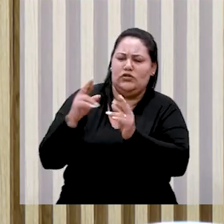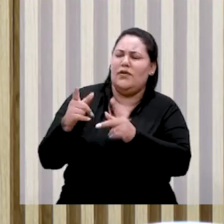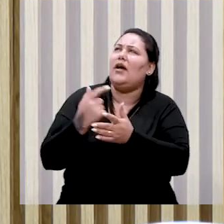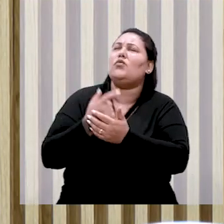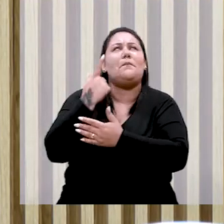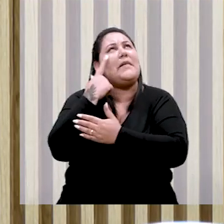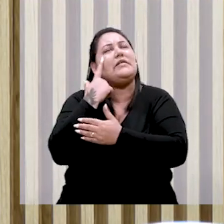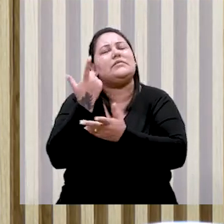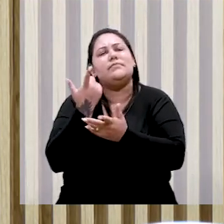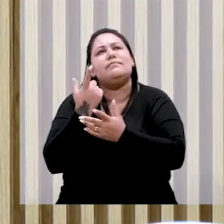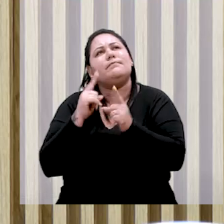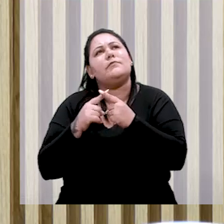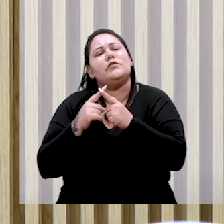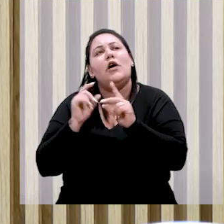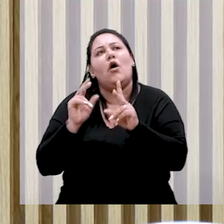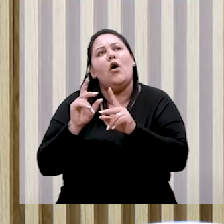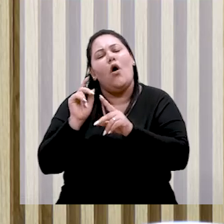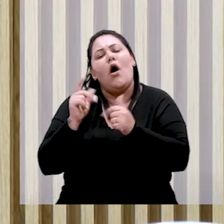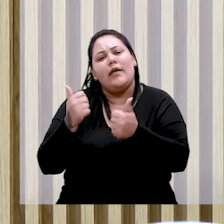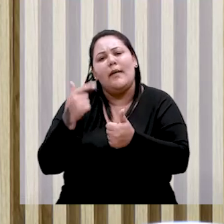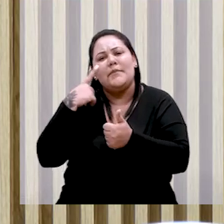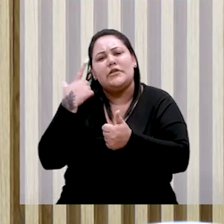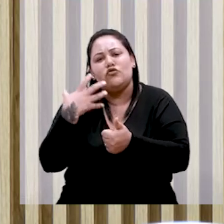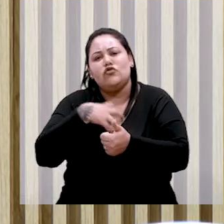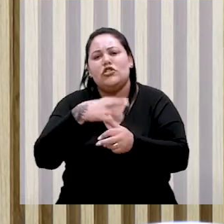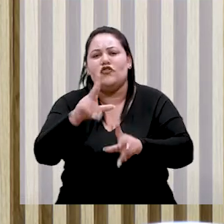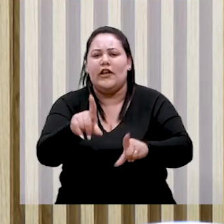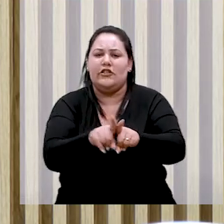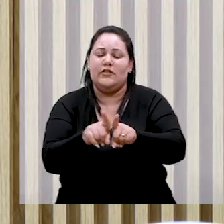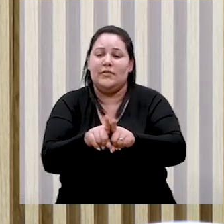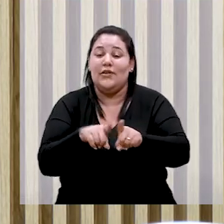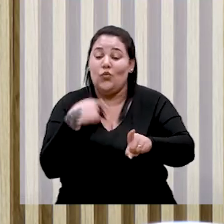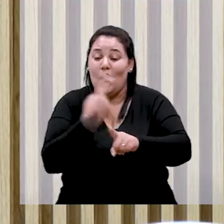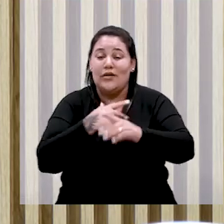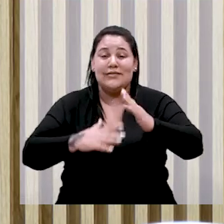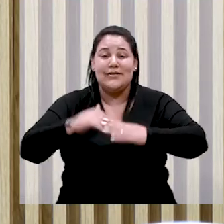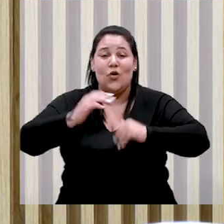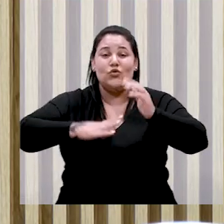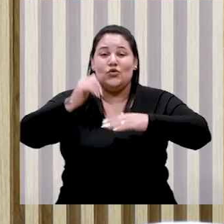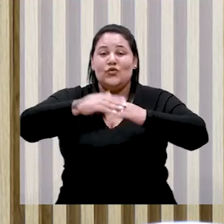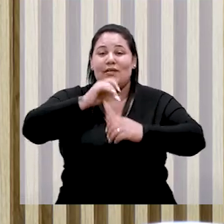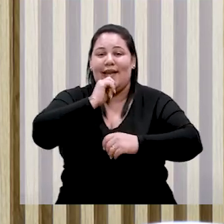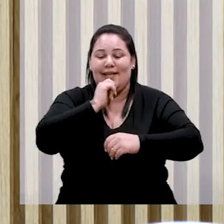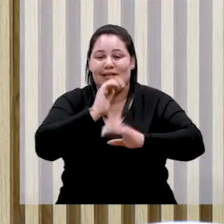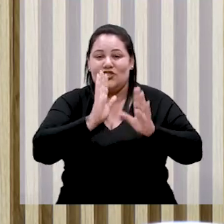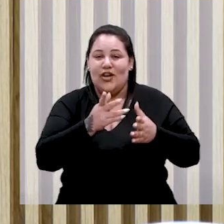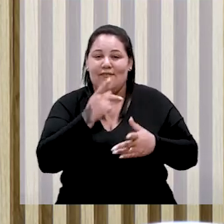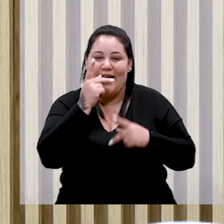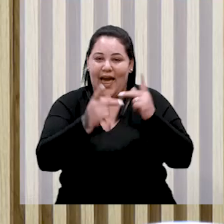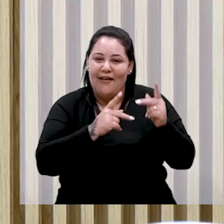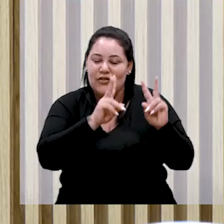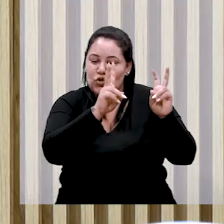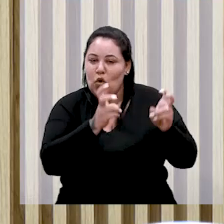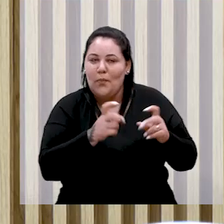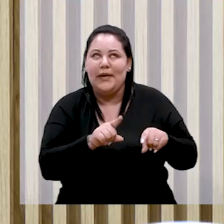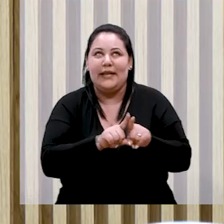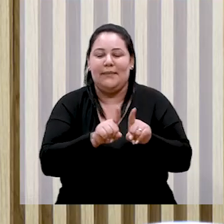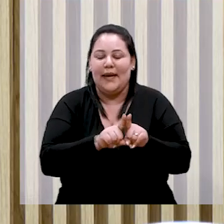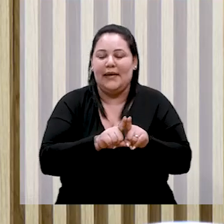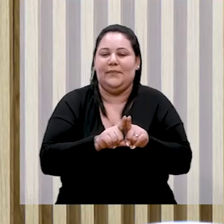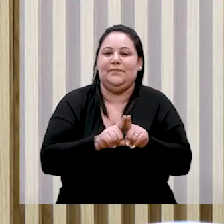questionamento diferente, tudo isso. Pois é, vamos pensar de uma outra forma. Então, estamos construindo ainda, né? A gente vinha falando